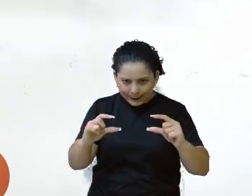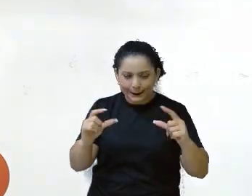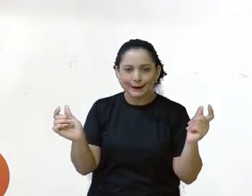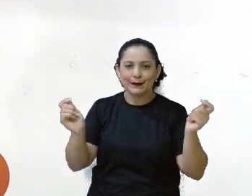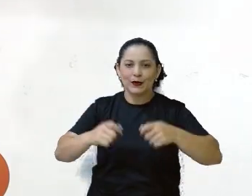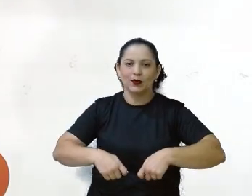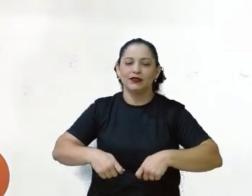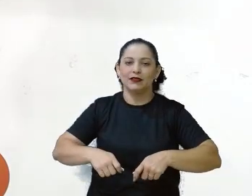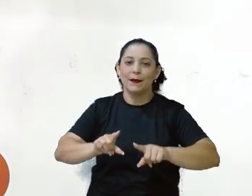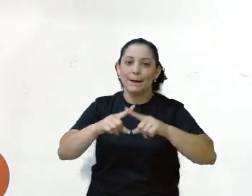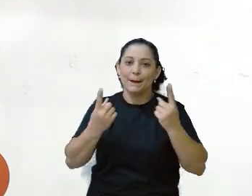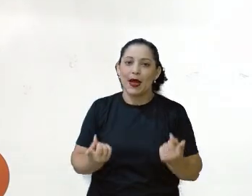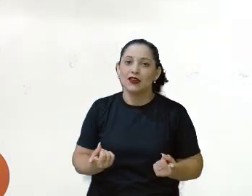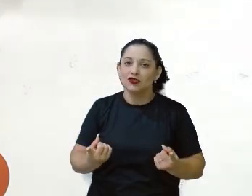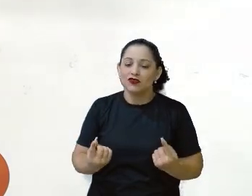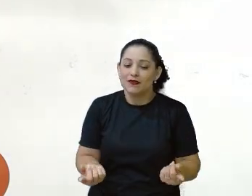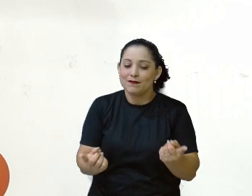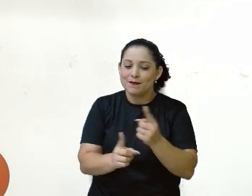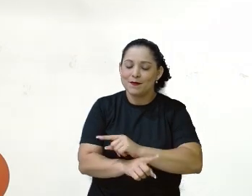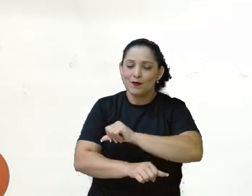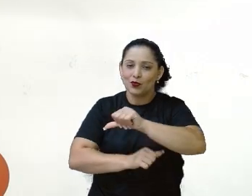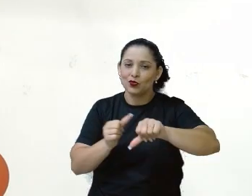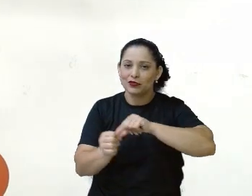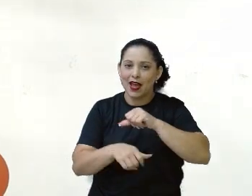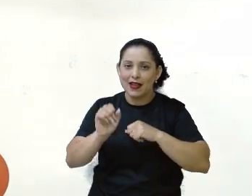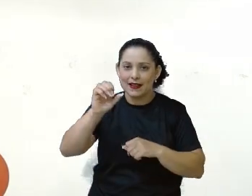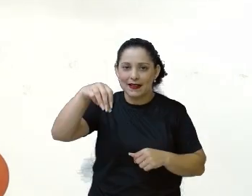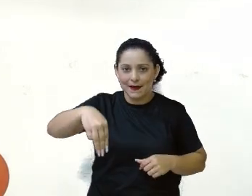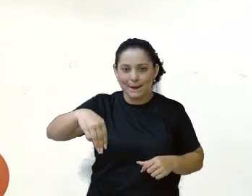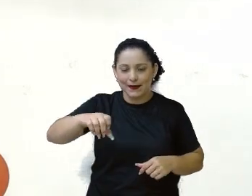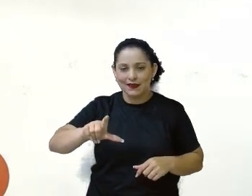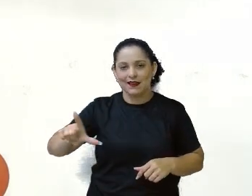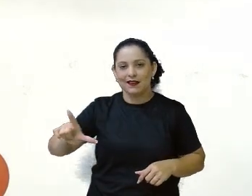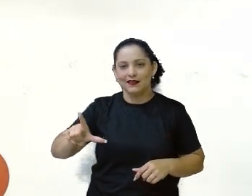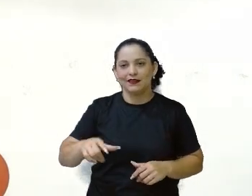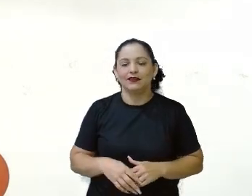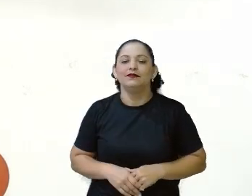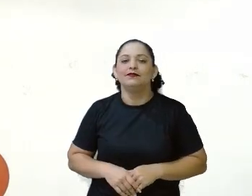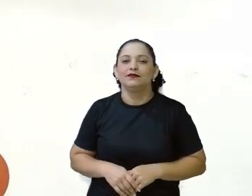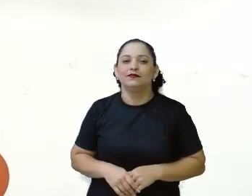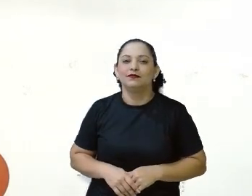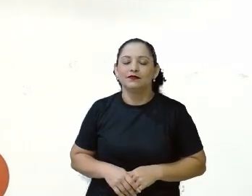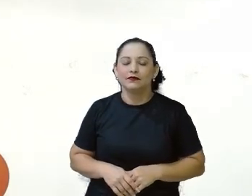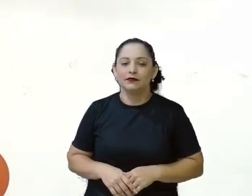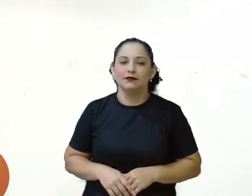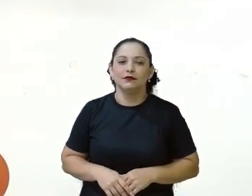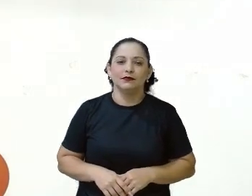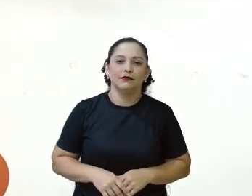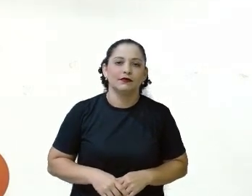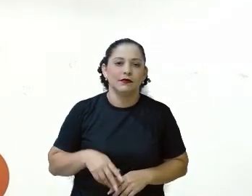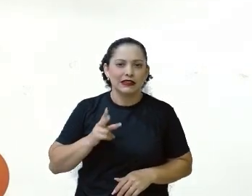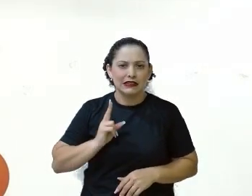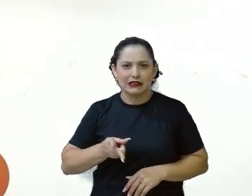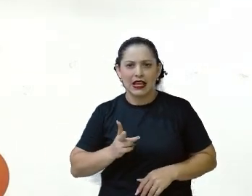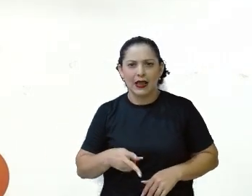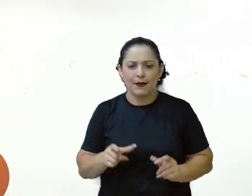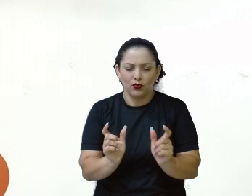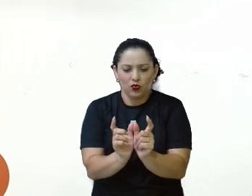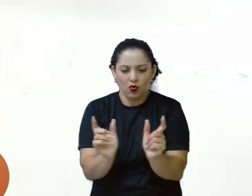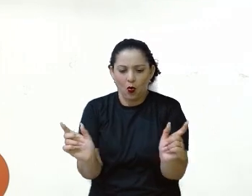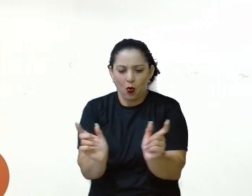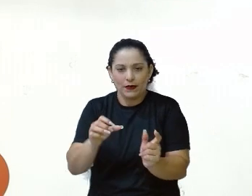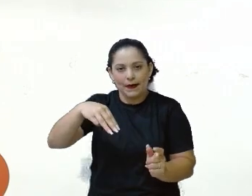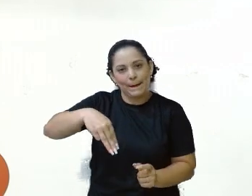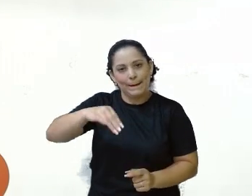a unidade será ml. Normalmente nos recipientes você não vai ver mililitro, vai